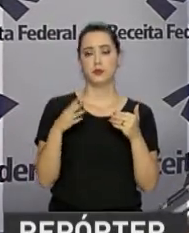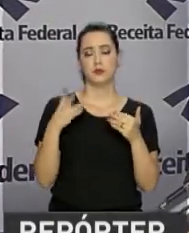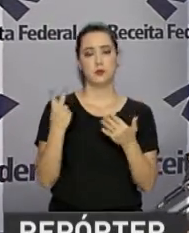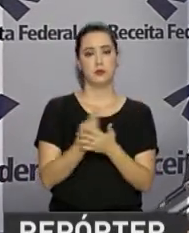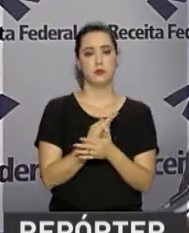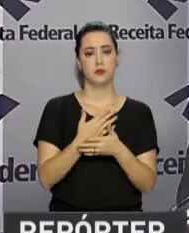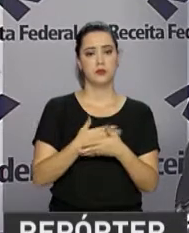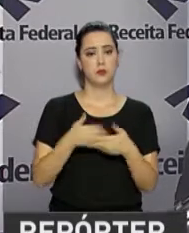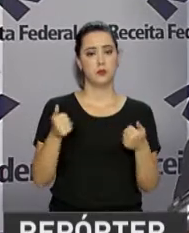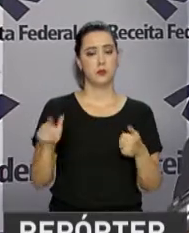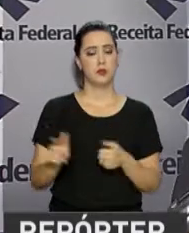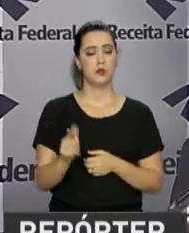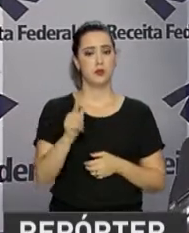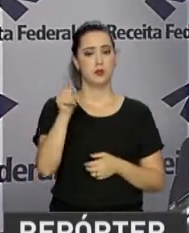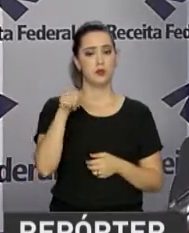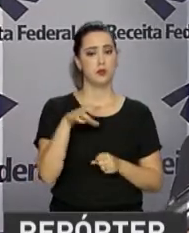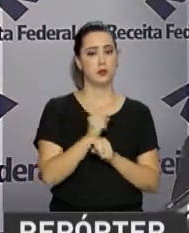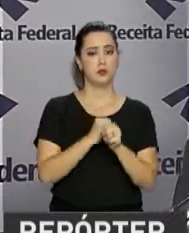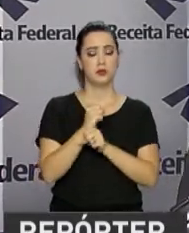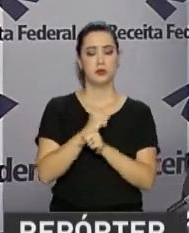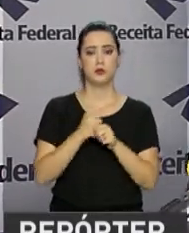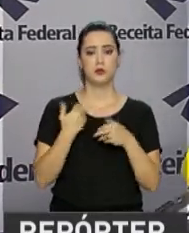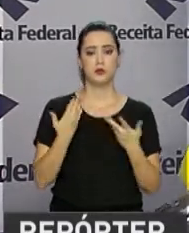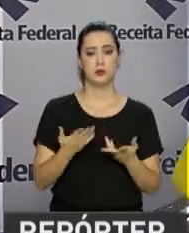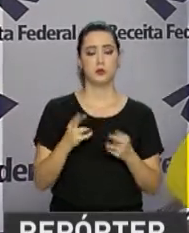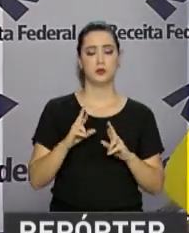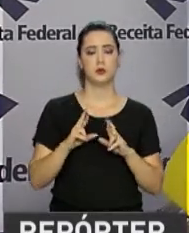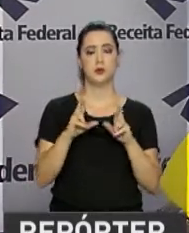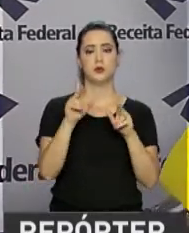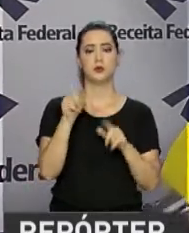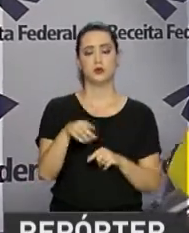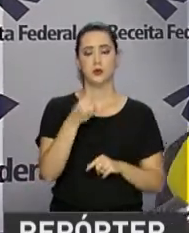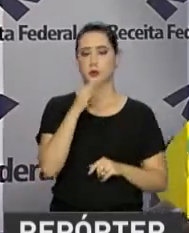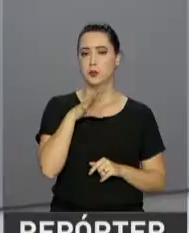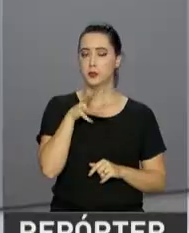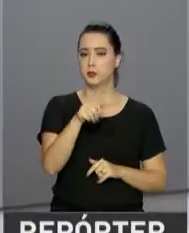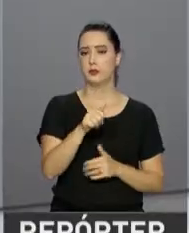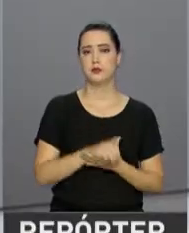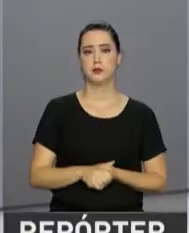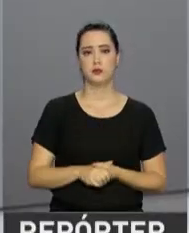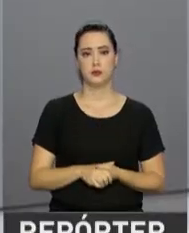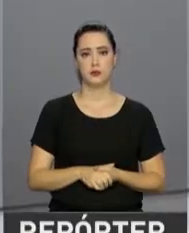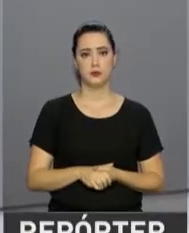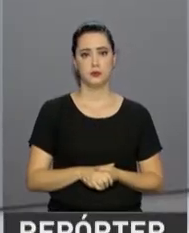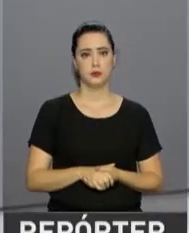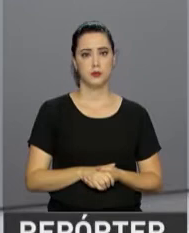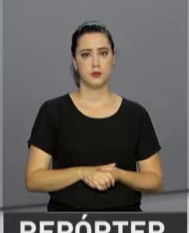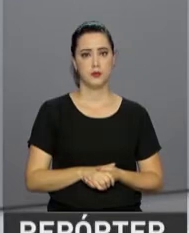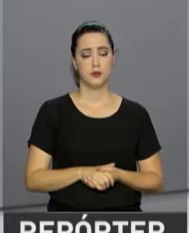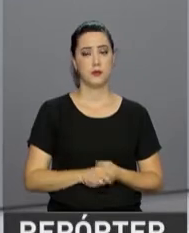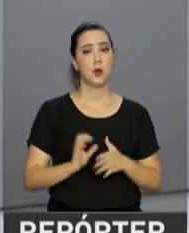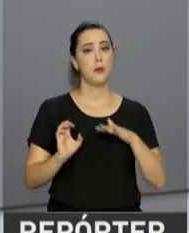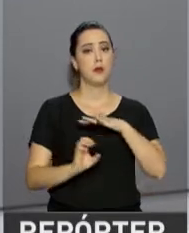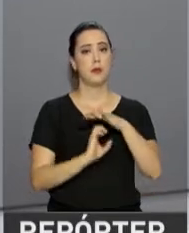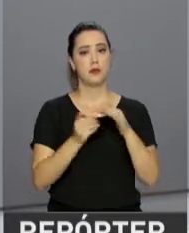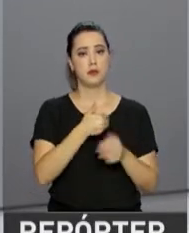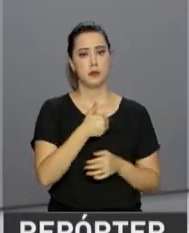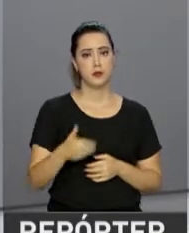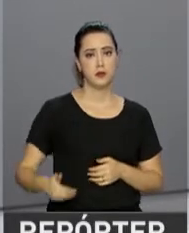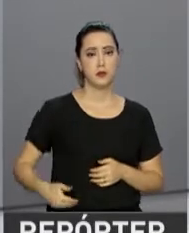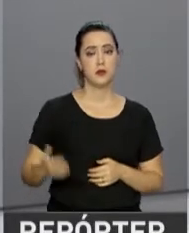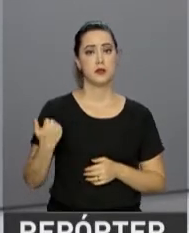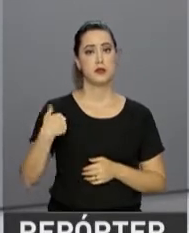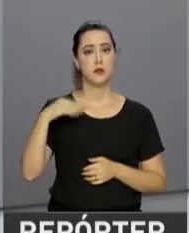realização os melhores lucros este ano ea perspectiva é favorável para todos uma empresa pública que há mais de